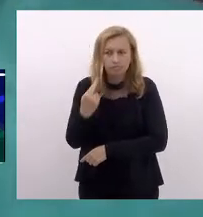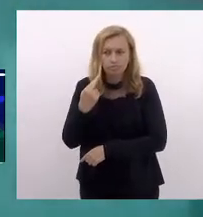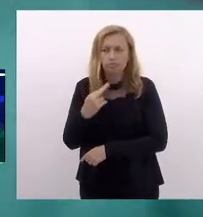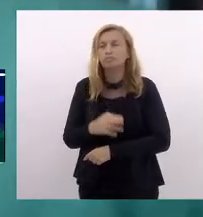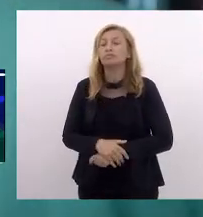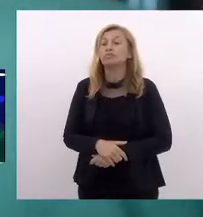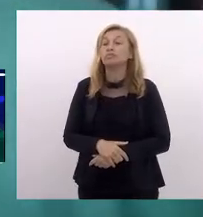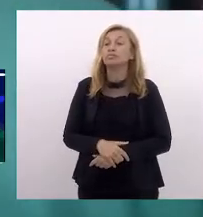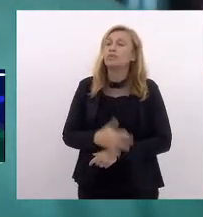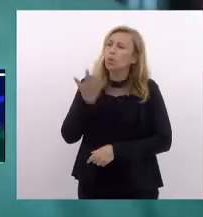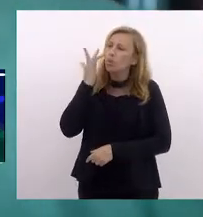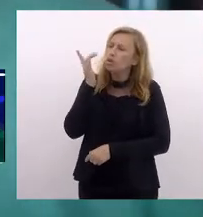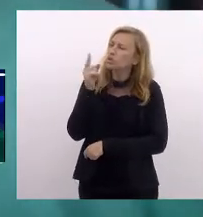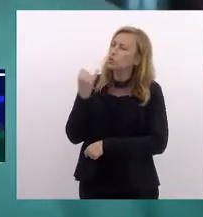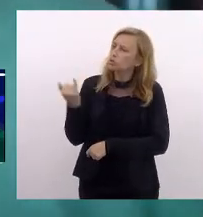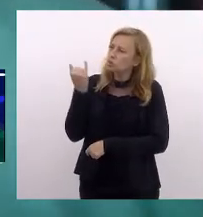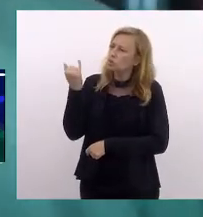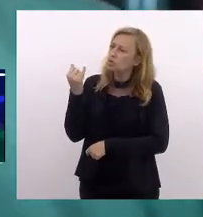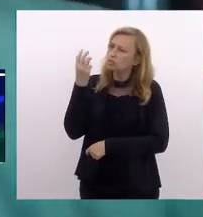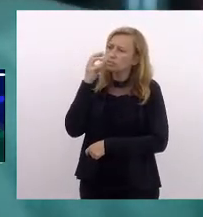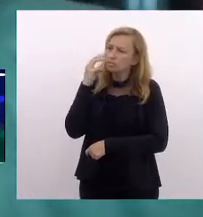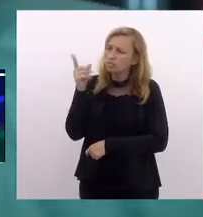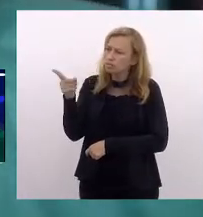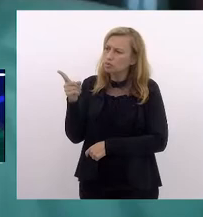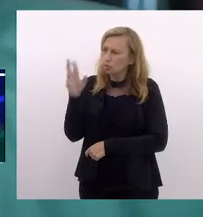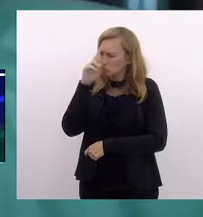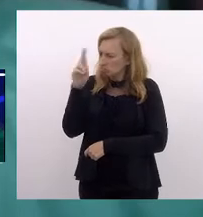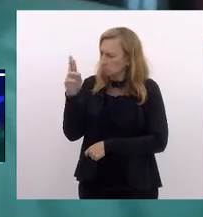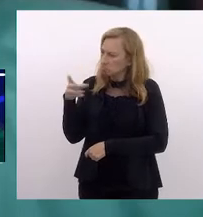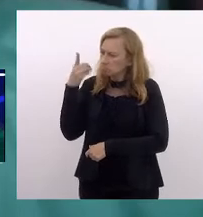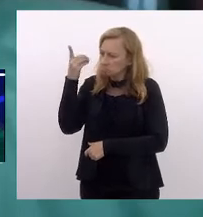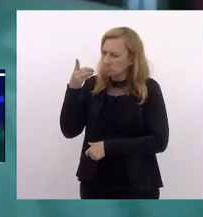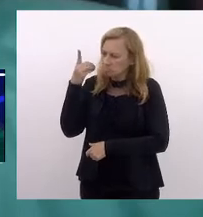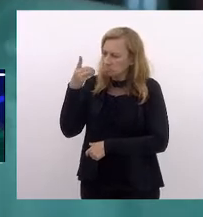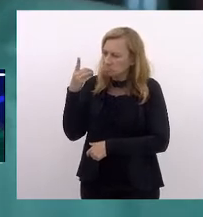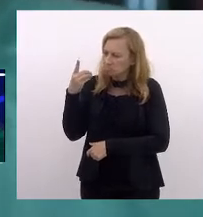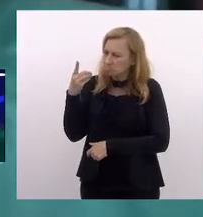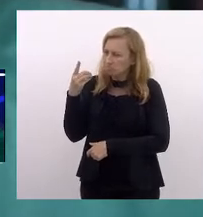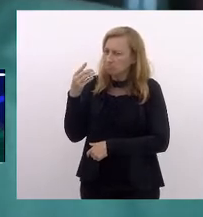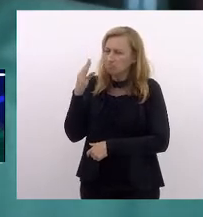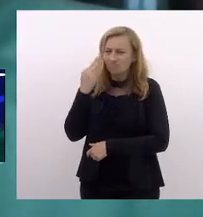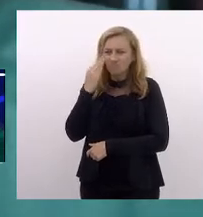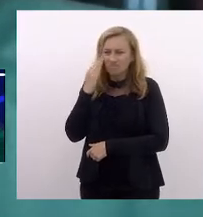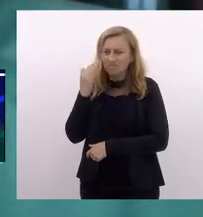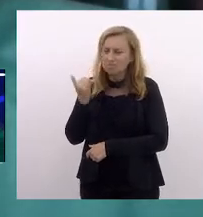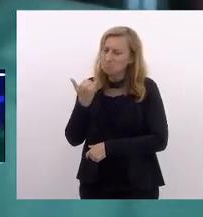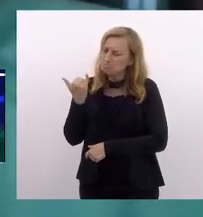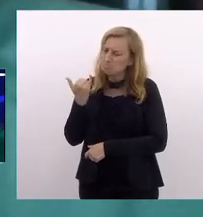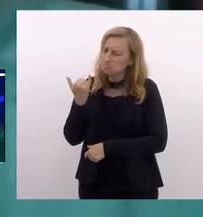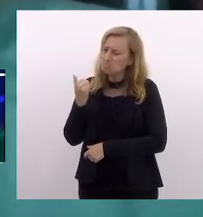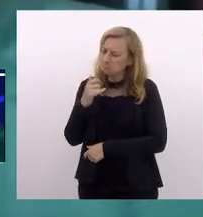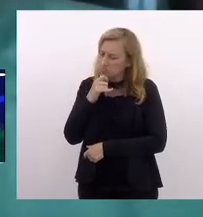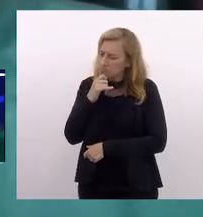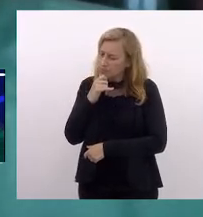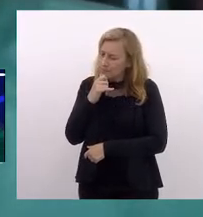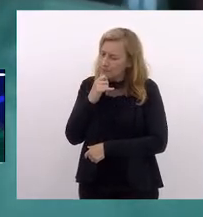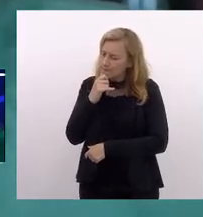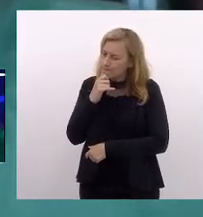Renata eu acho importante qualquer que você é um deputado é muito fundamentado muito